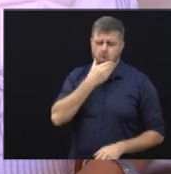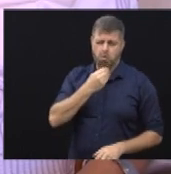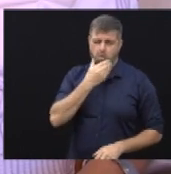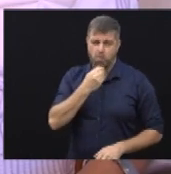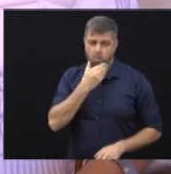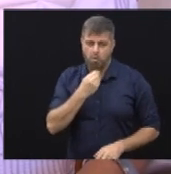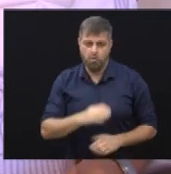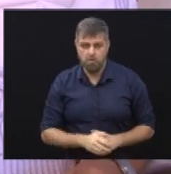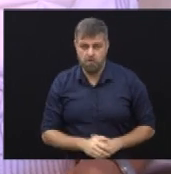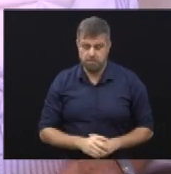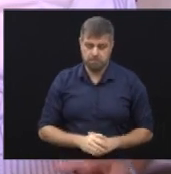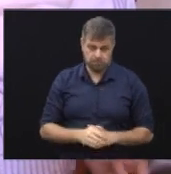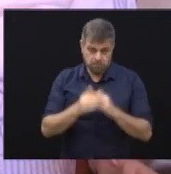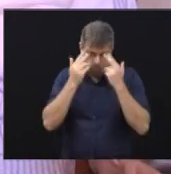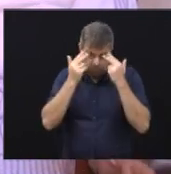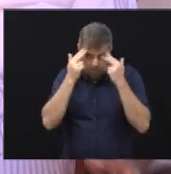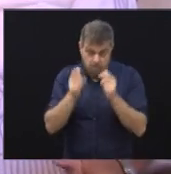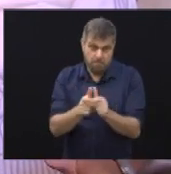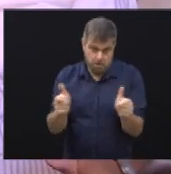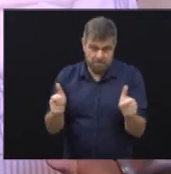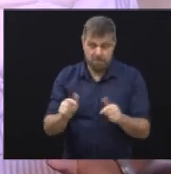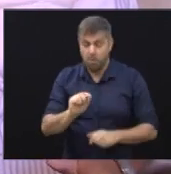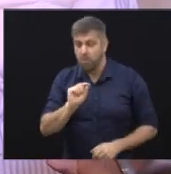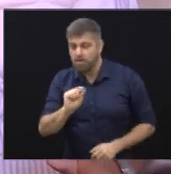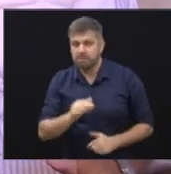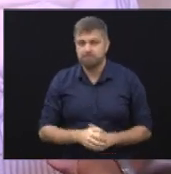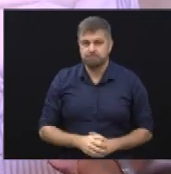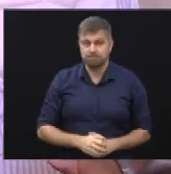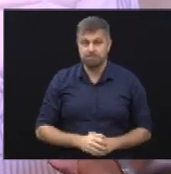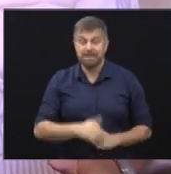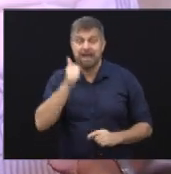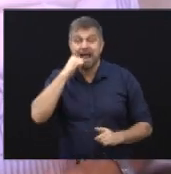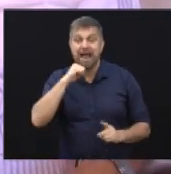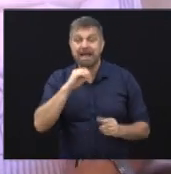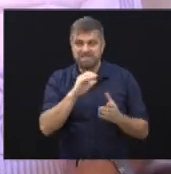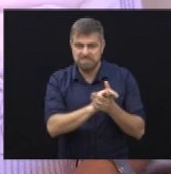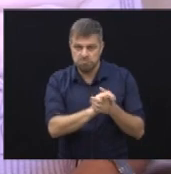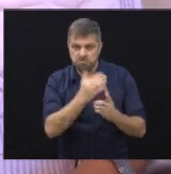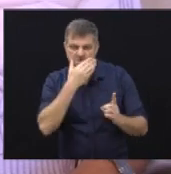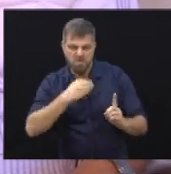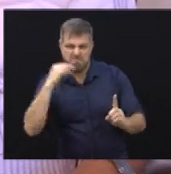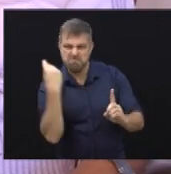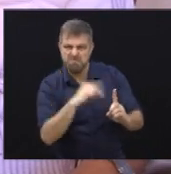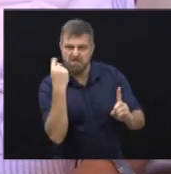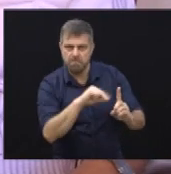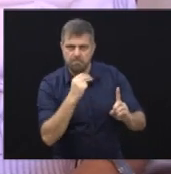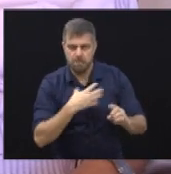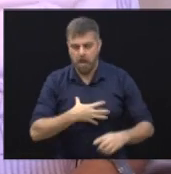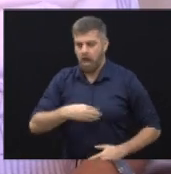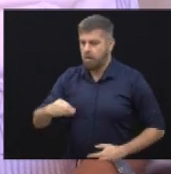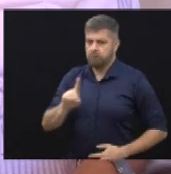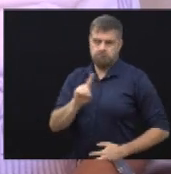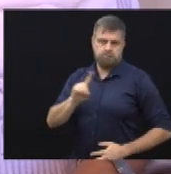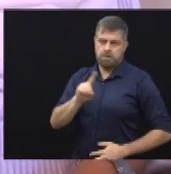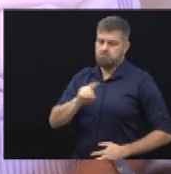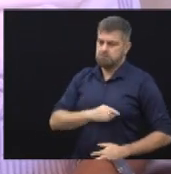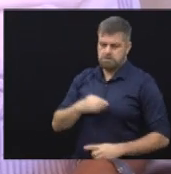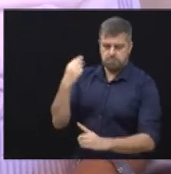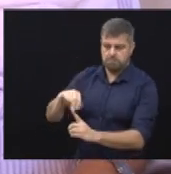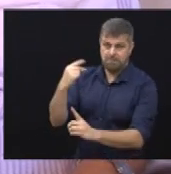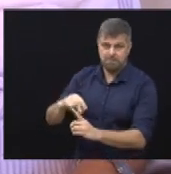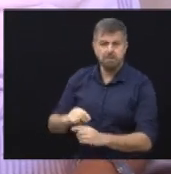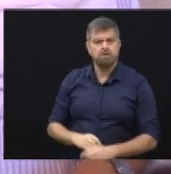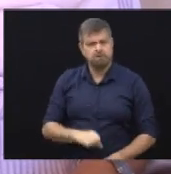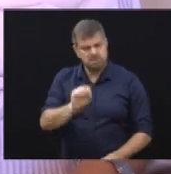fulano, ele, né, que é o mais comum, né? Fulano agride a esposa, mas com os filhos ele não faz